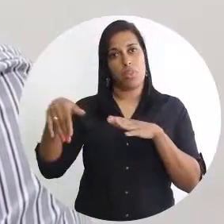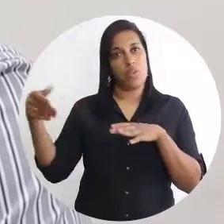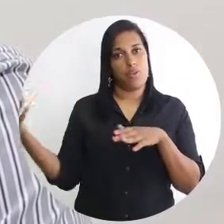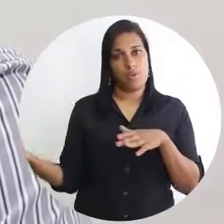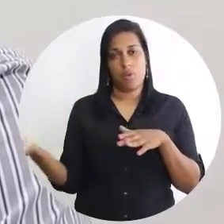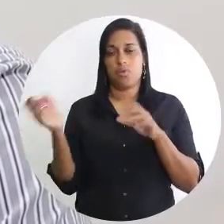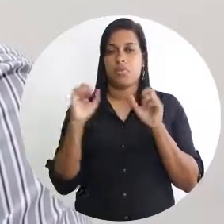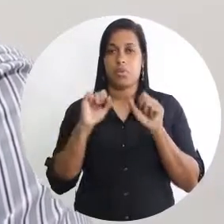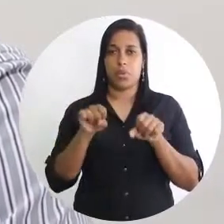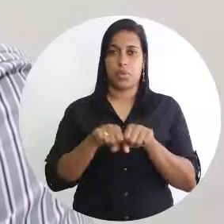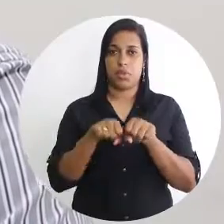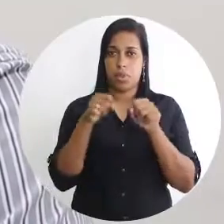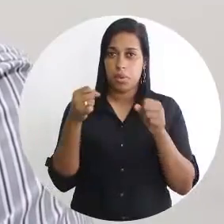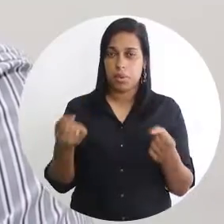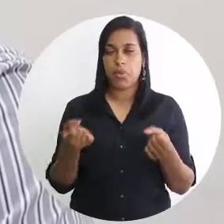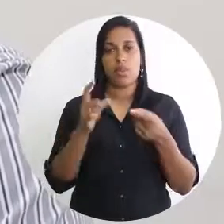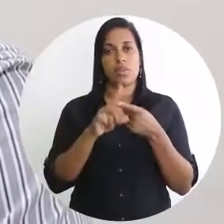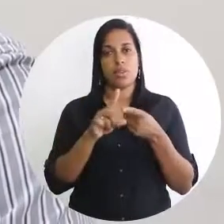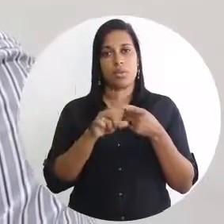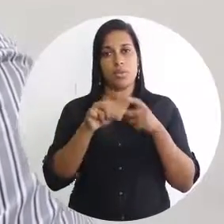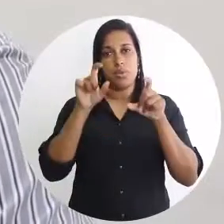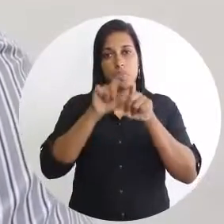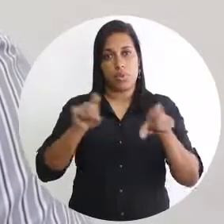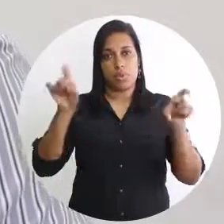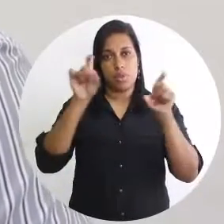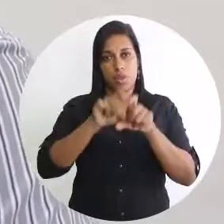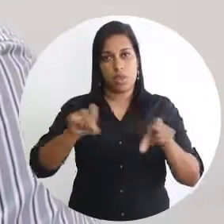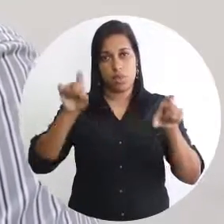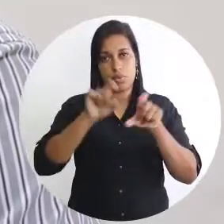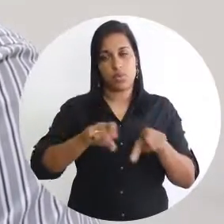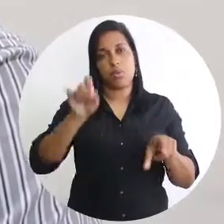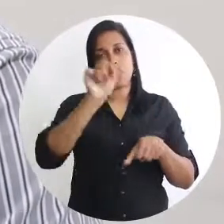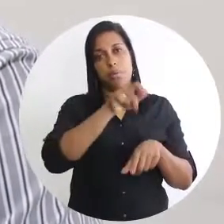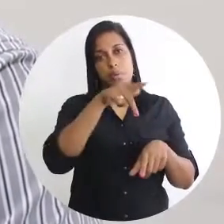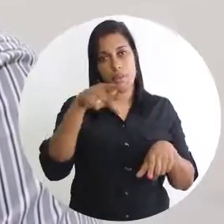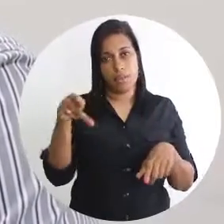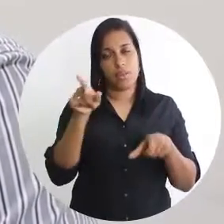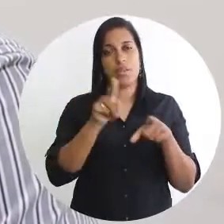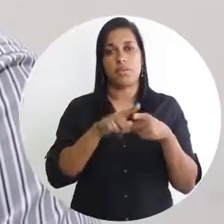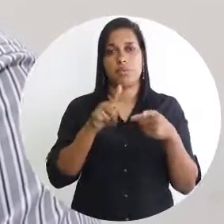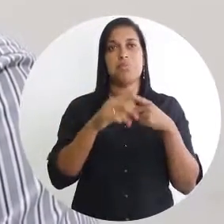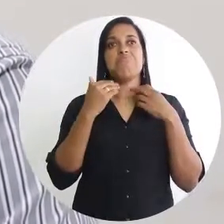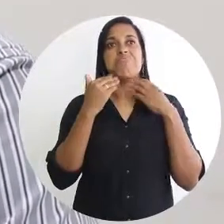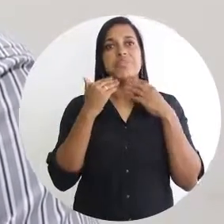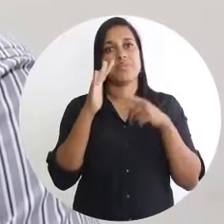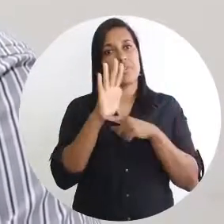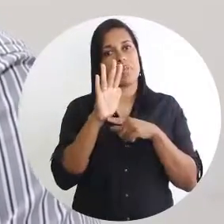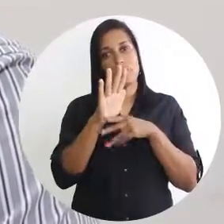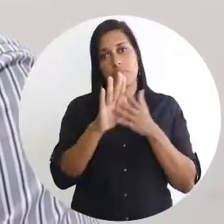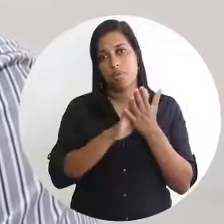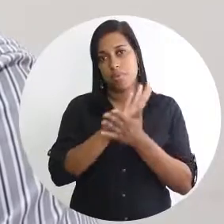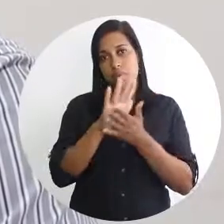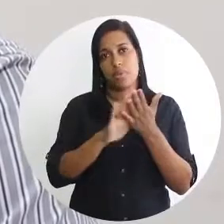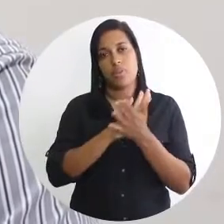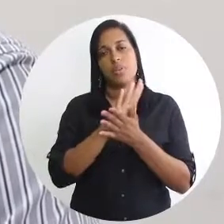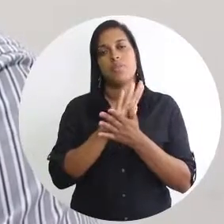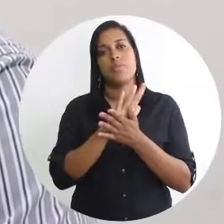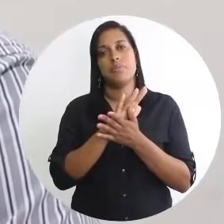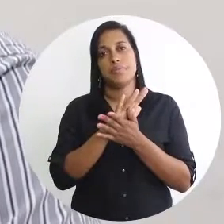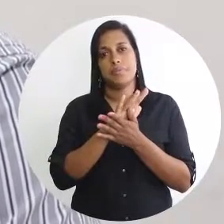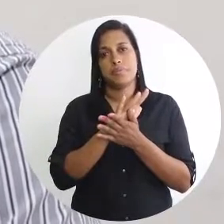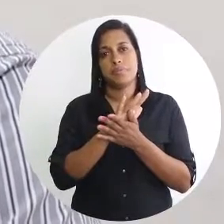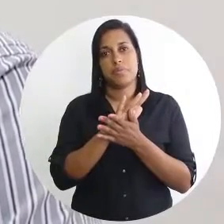você pode quebrar, o layout da sua aplicação pode ficar quebrado, certo? Alguma coisa sem aparecer, cortado.